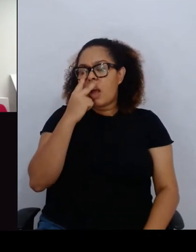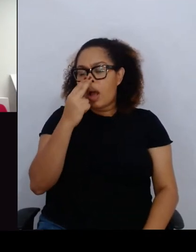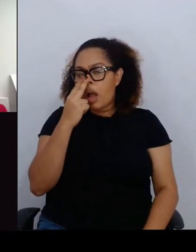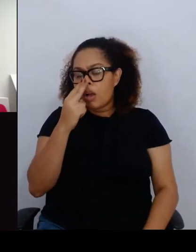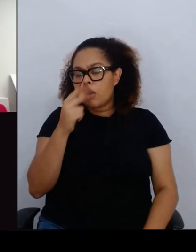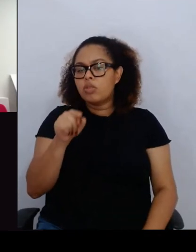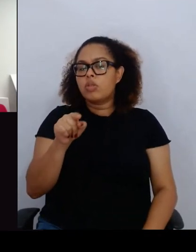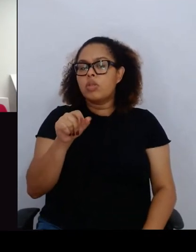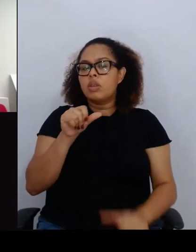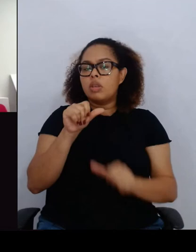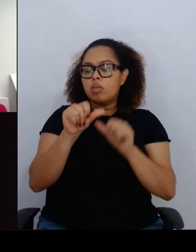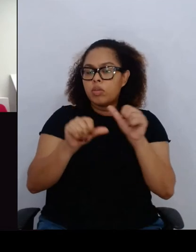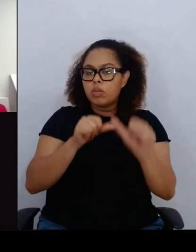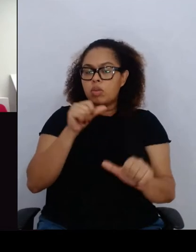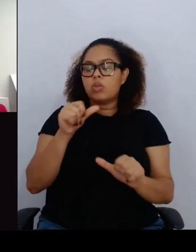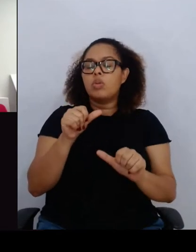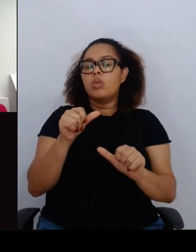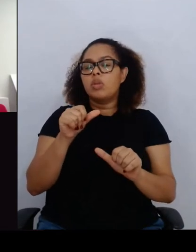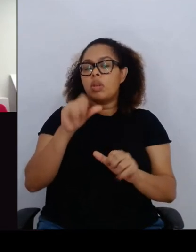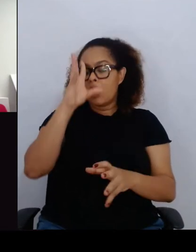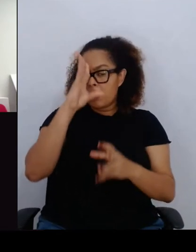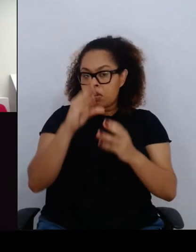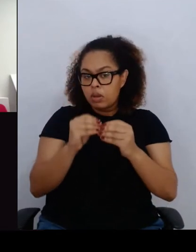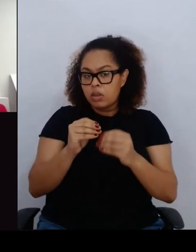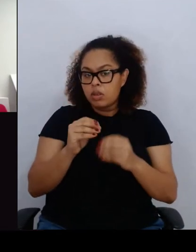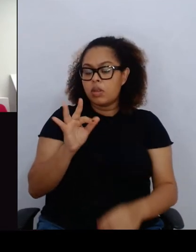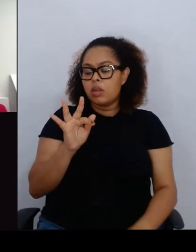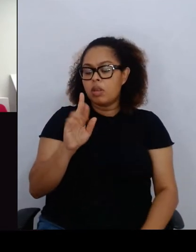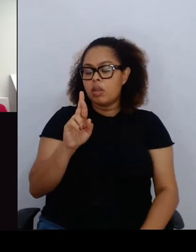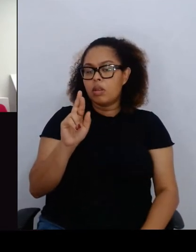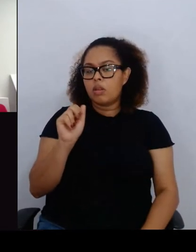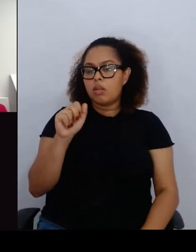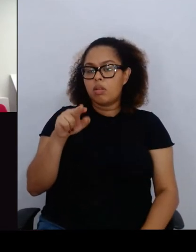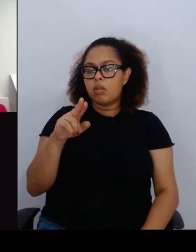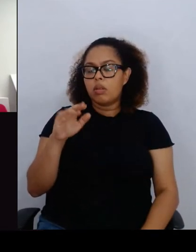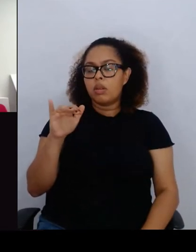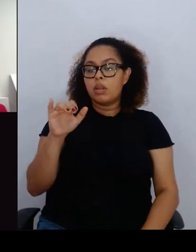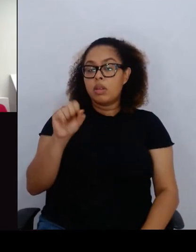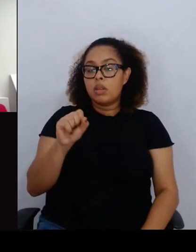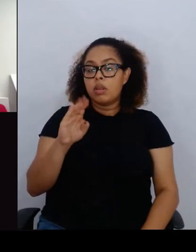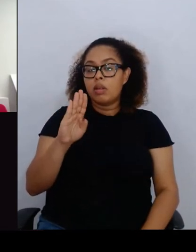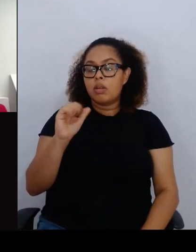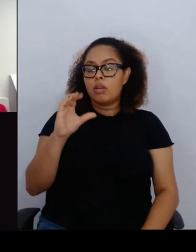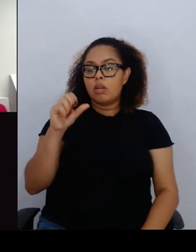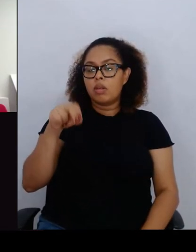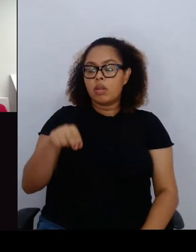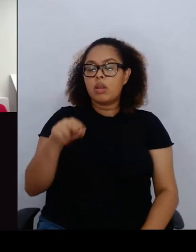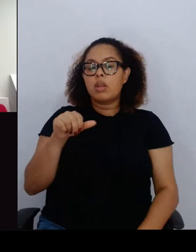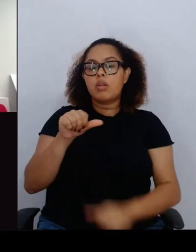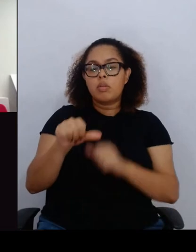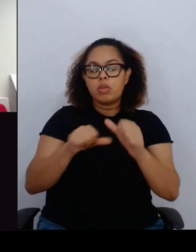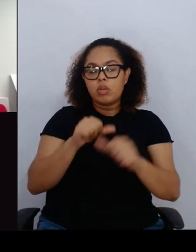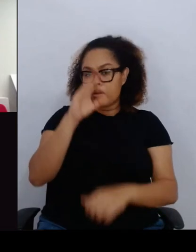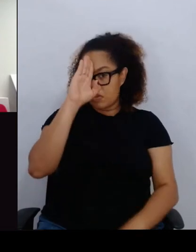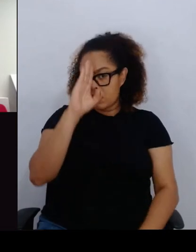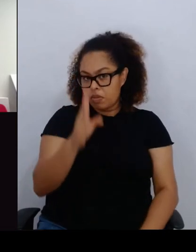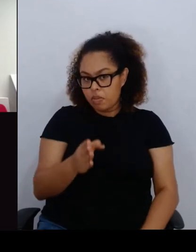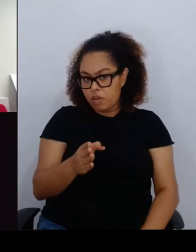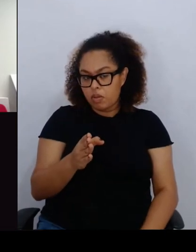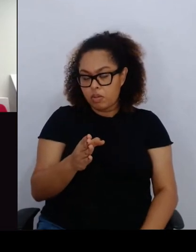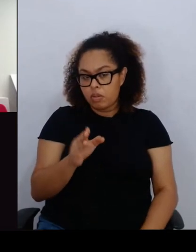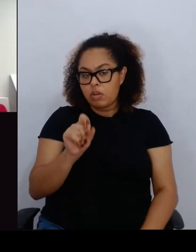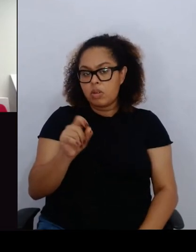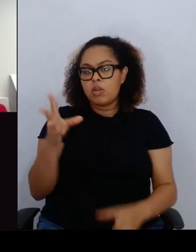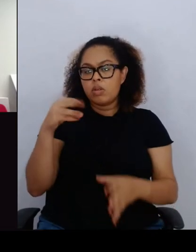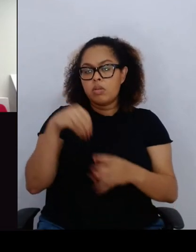na recepção do Francis Bacon nesses últimos 20 anos né com as grandes mudanças né que houve no